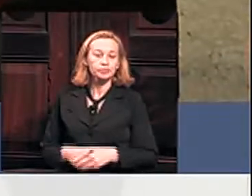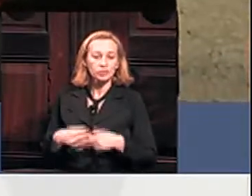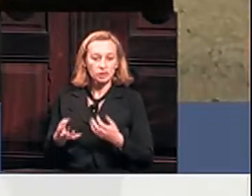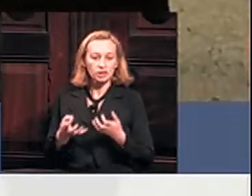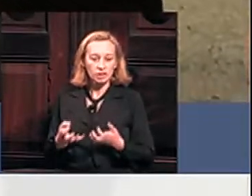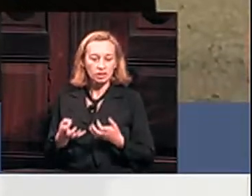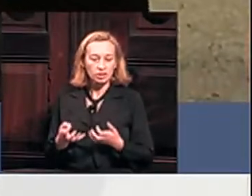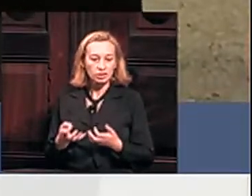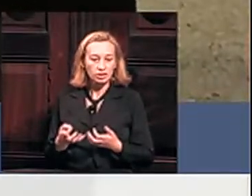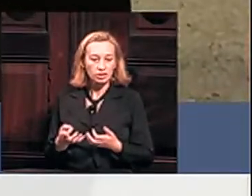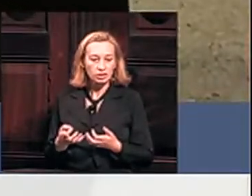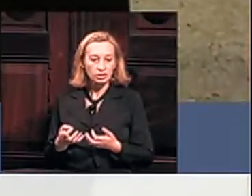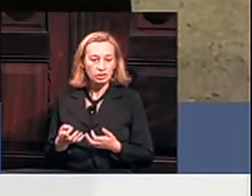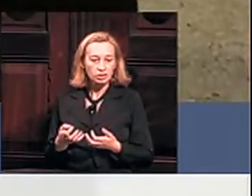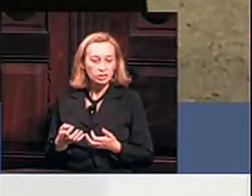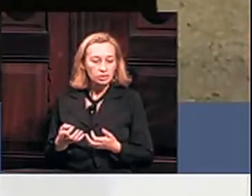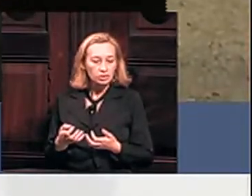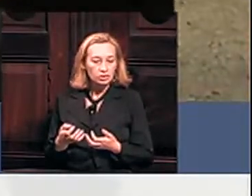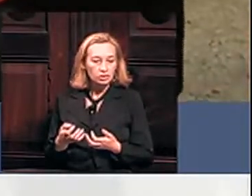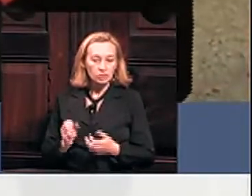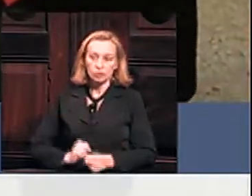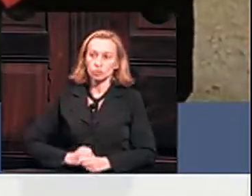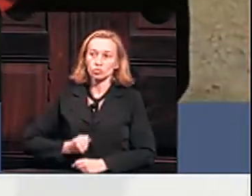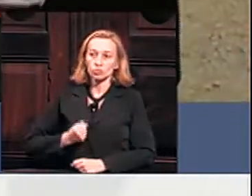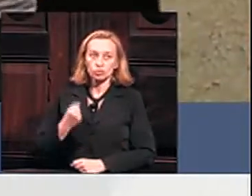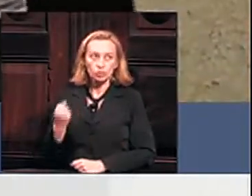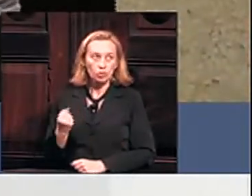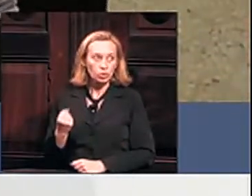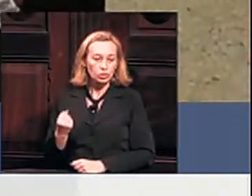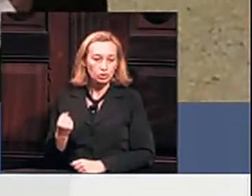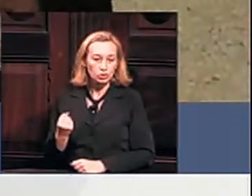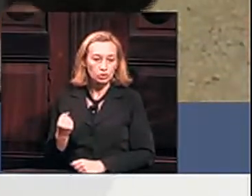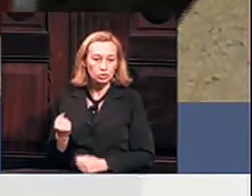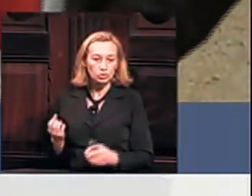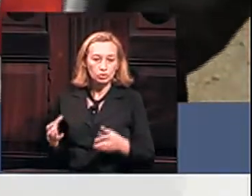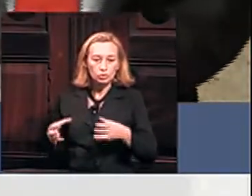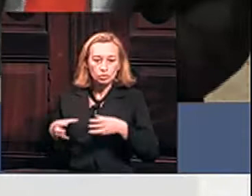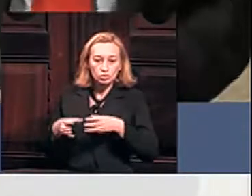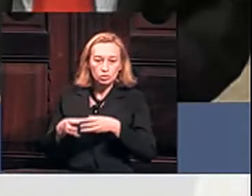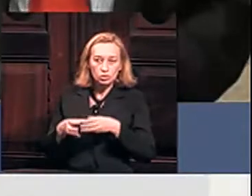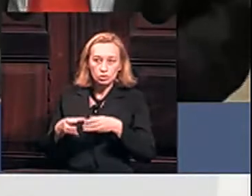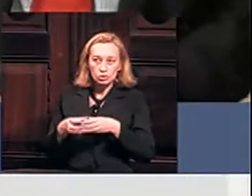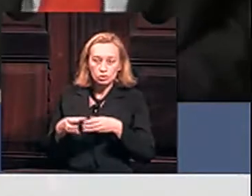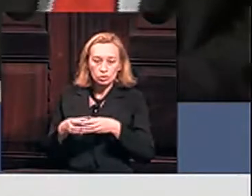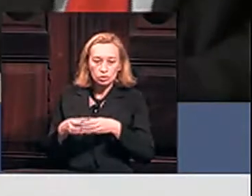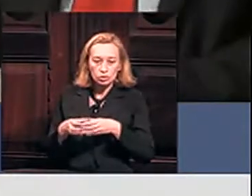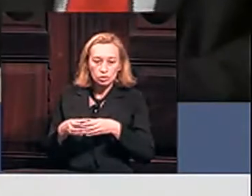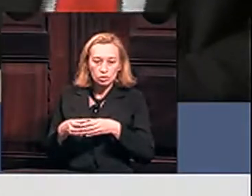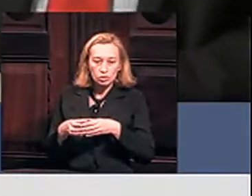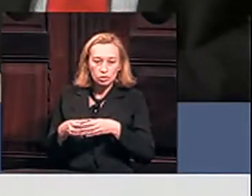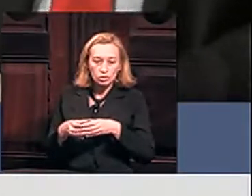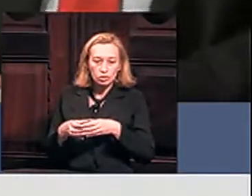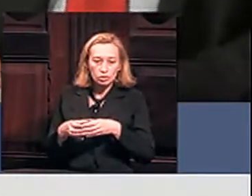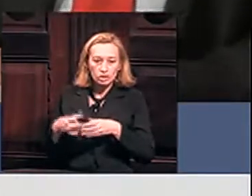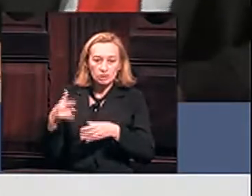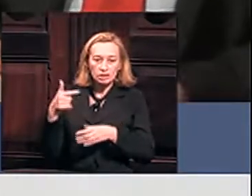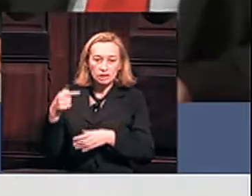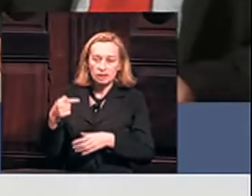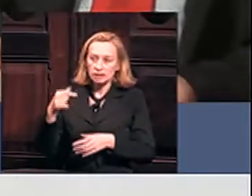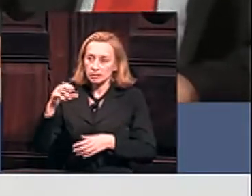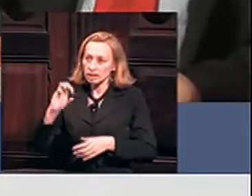consignar que com um esforço coletivo dos 70